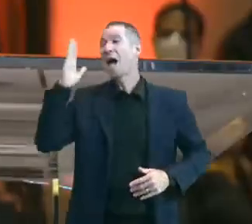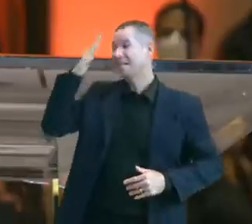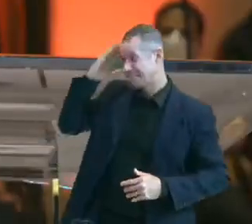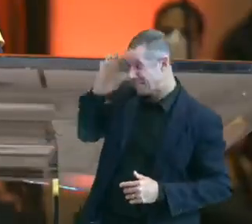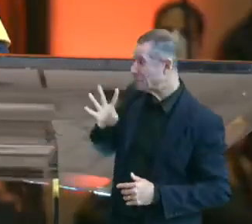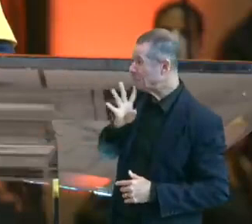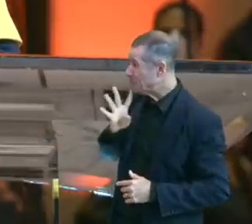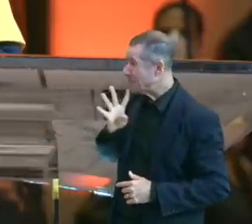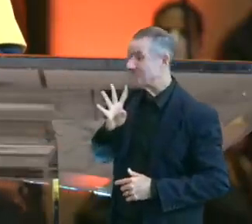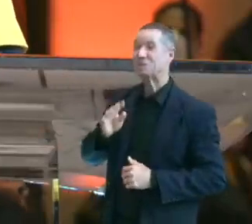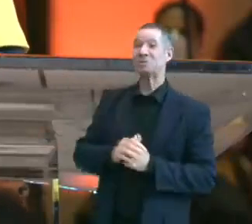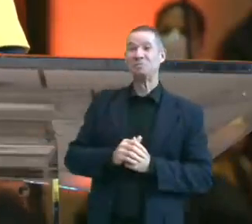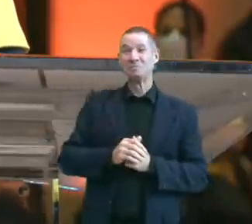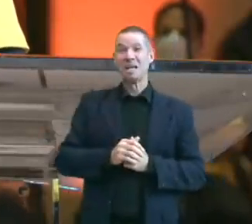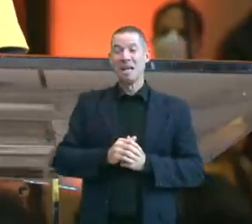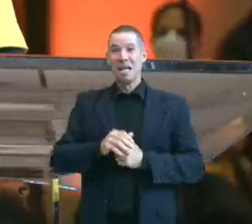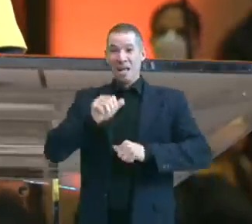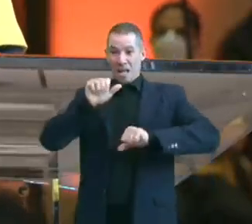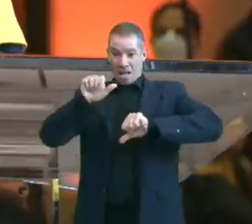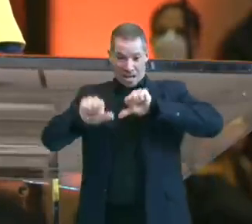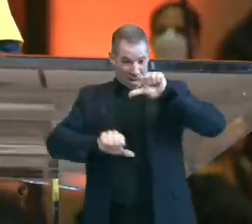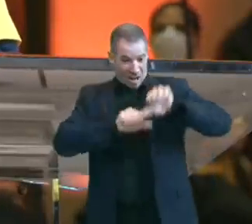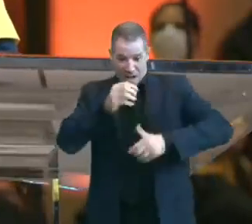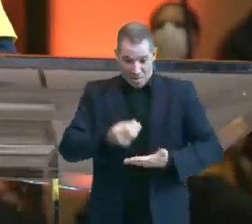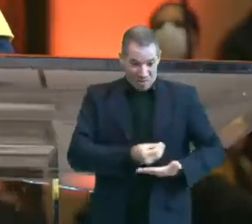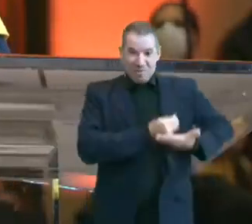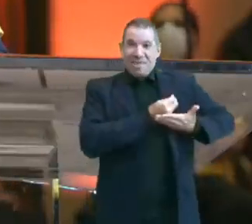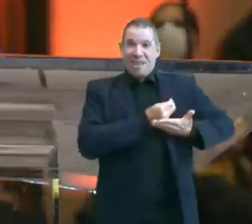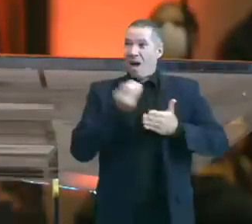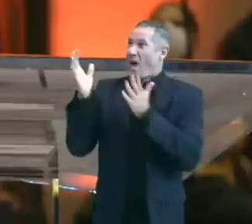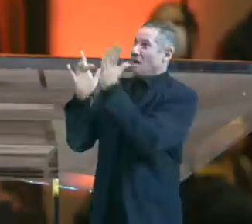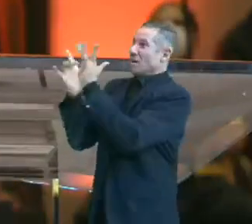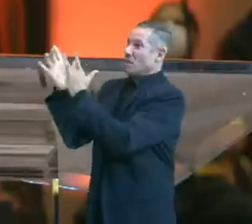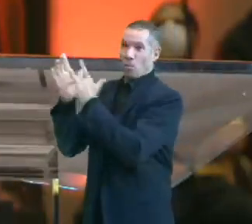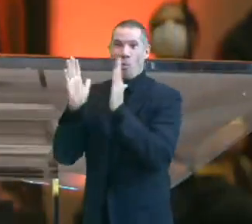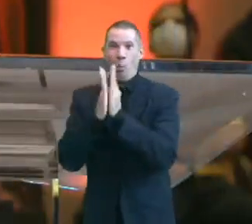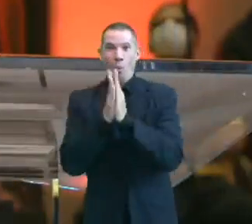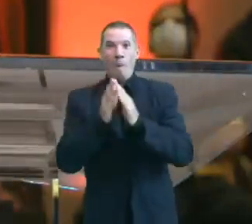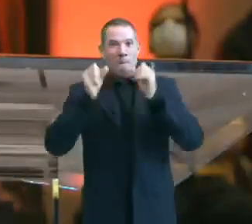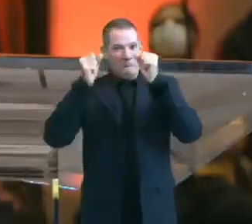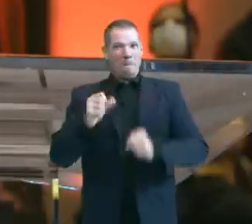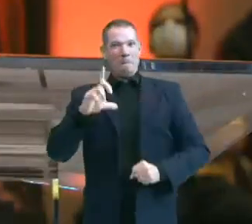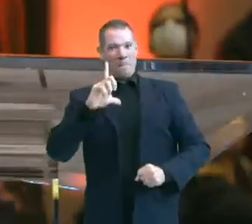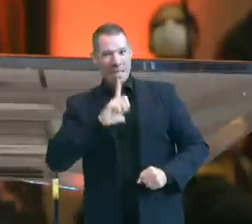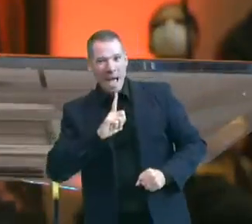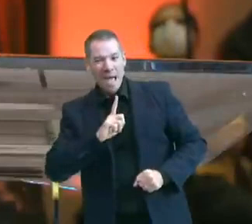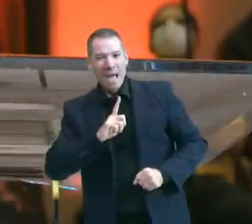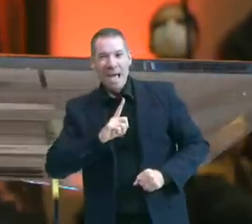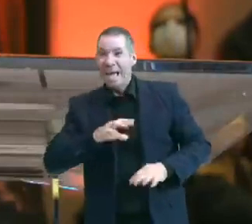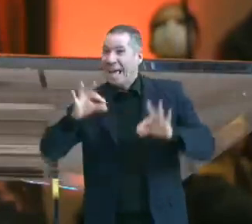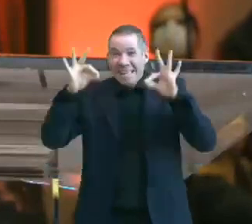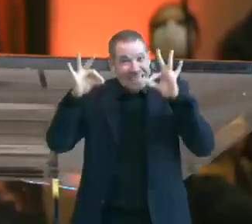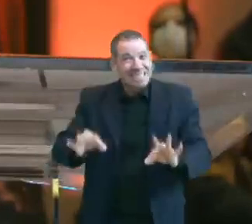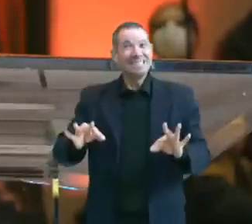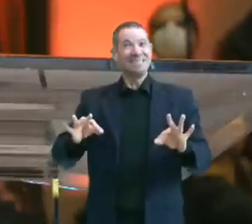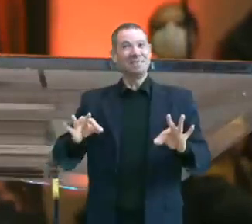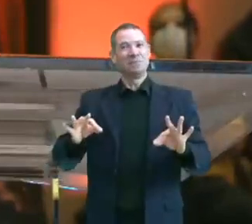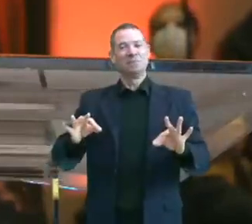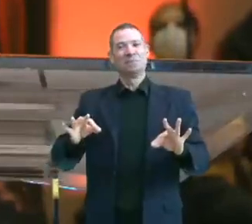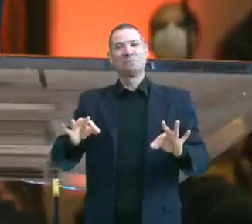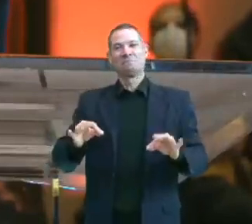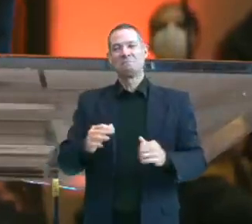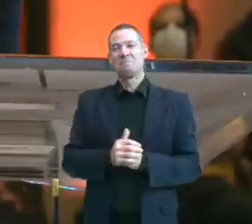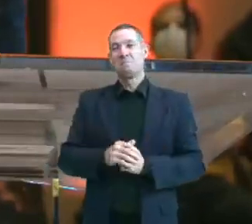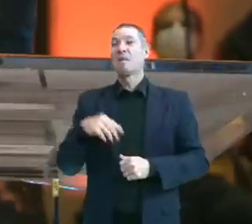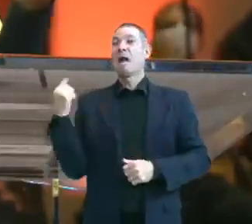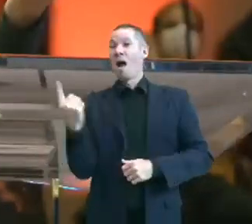Sebastião. Então, ele se converteu. A oração tem poder. Então é isso, meus irmãos. É